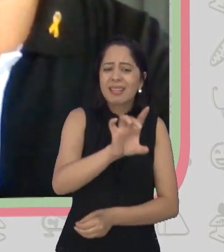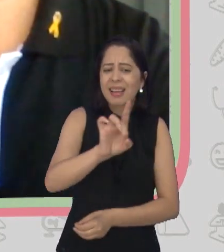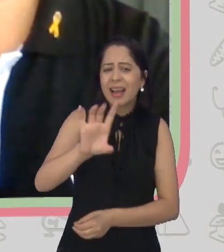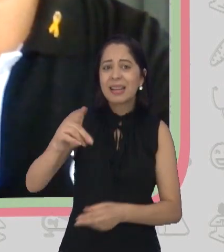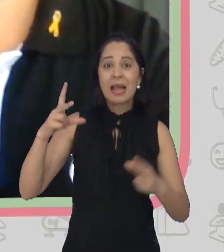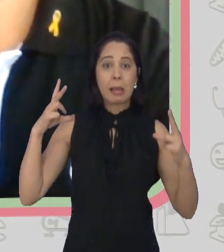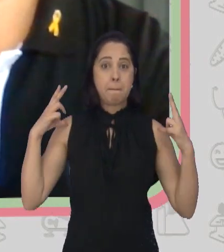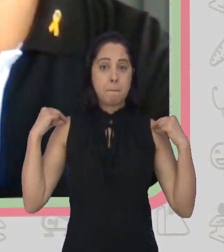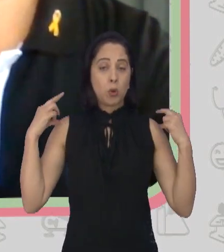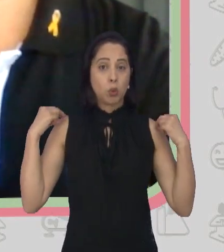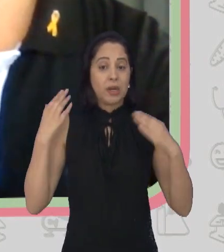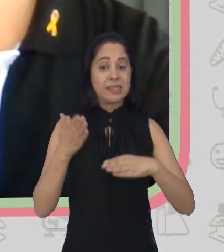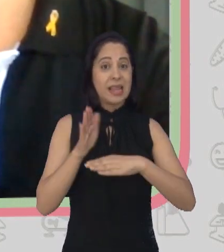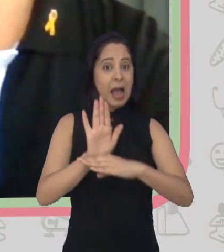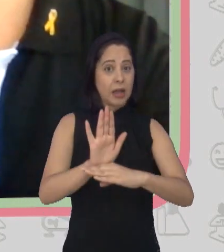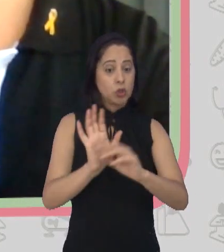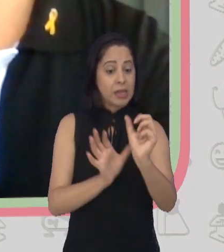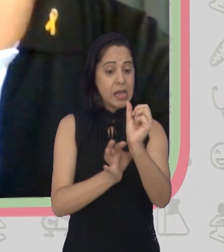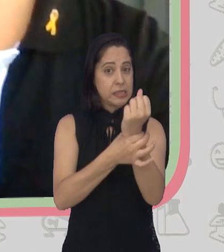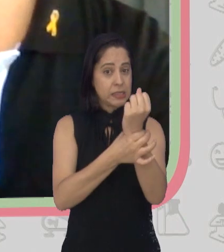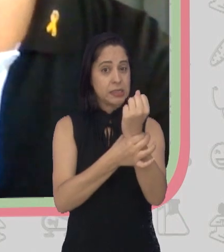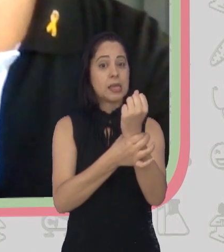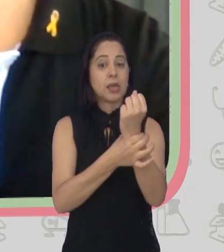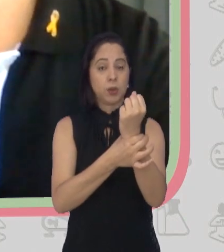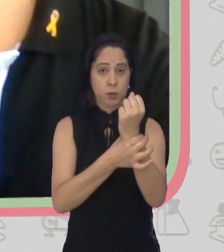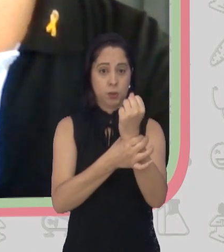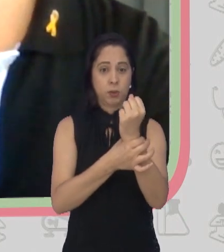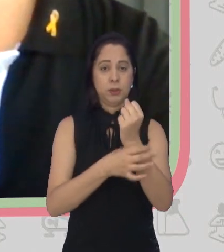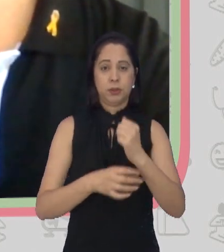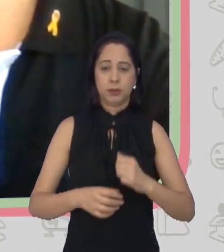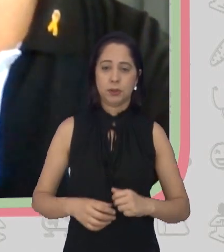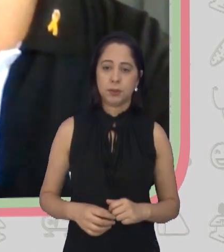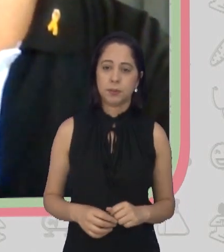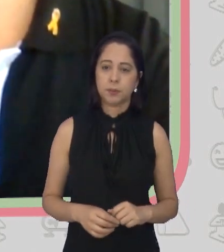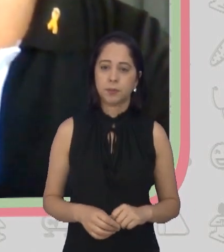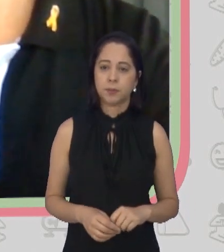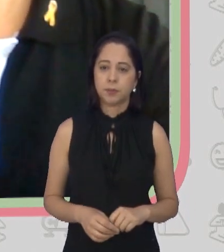pode contribuir para a segurança viária em todos os sentidos?